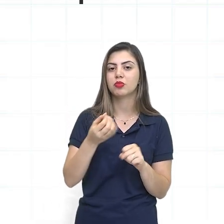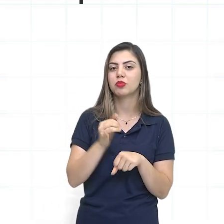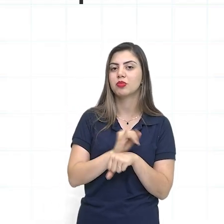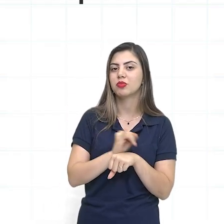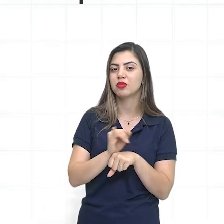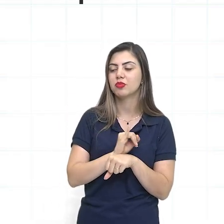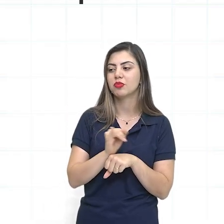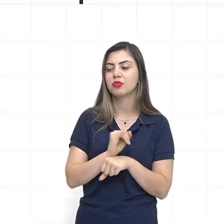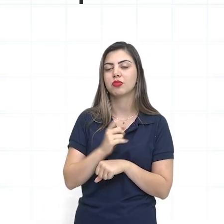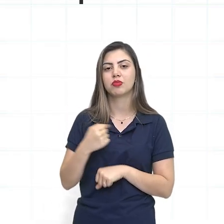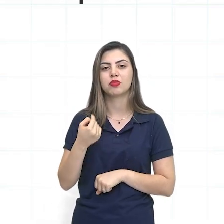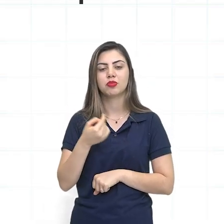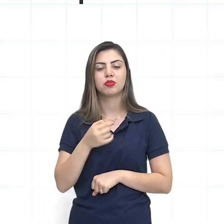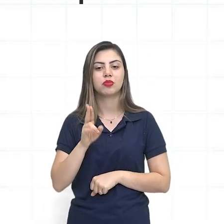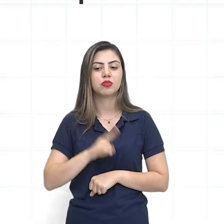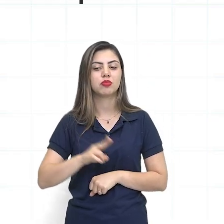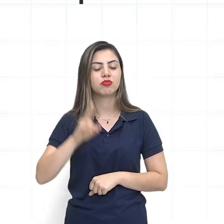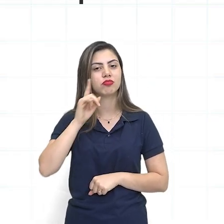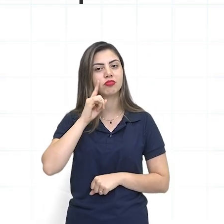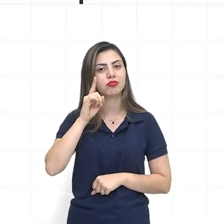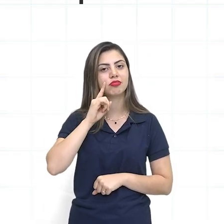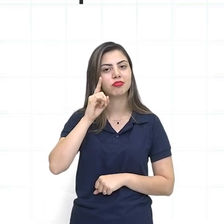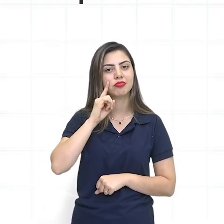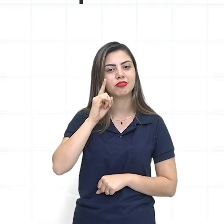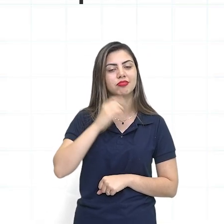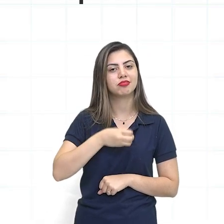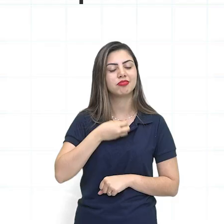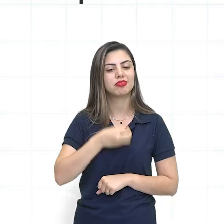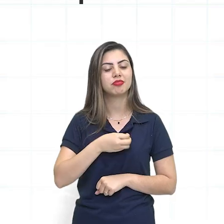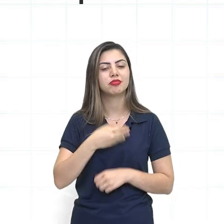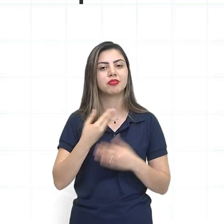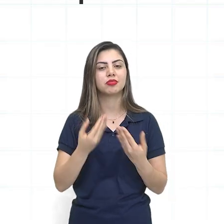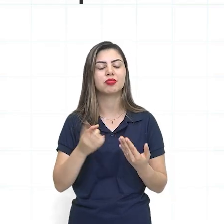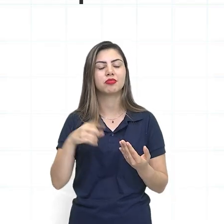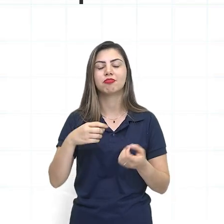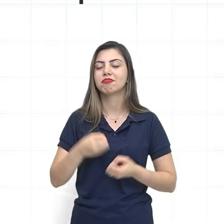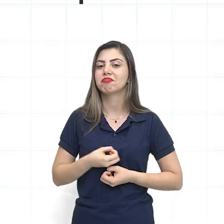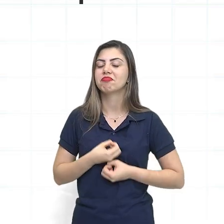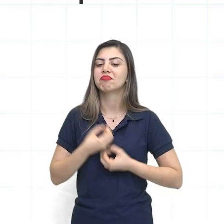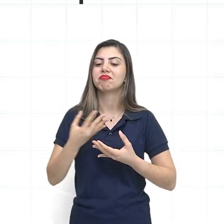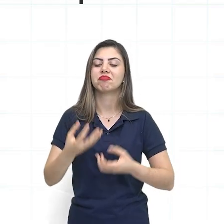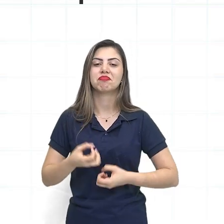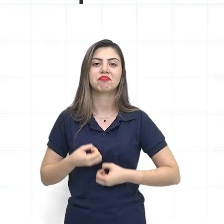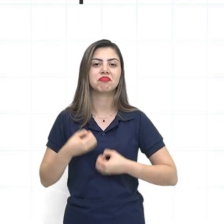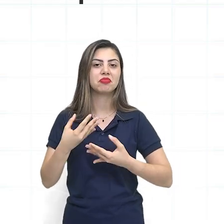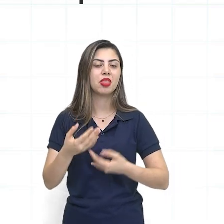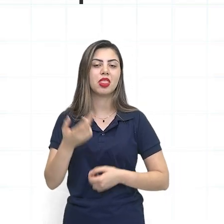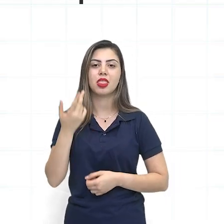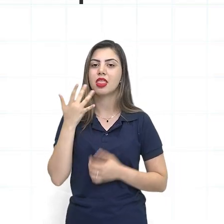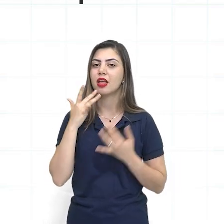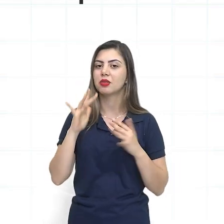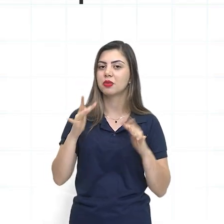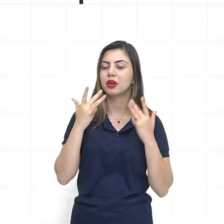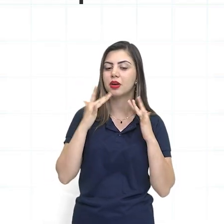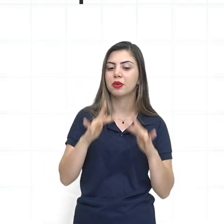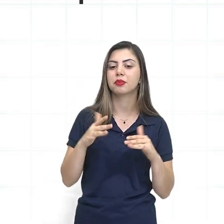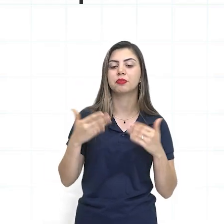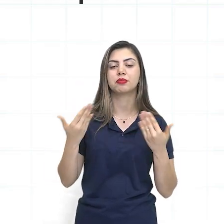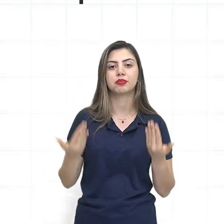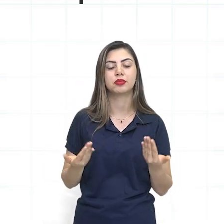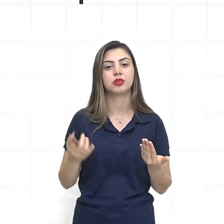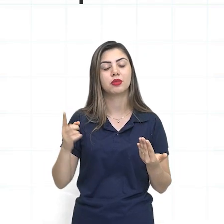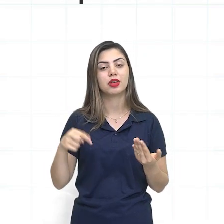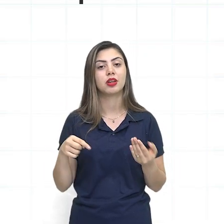dia a dia, do nosso cotidiano, né? É uma linguagem mais espontânea. E aí ela vai também